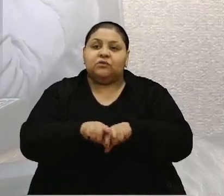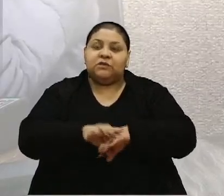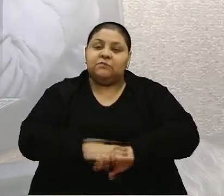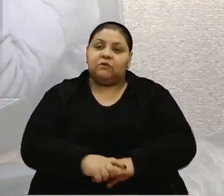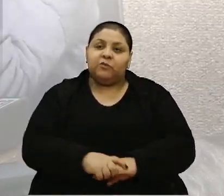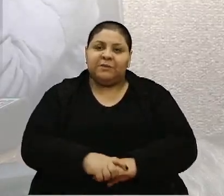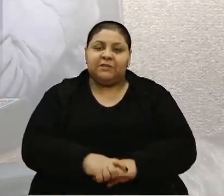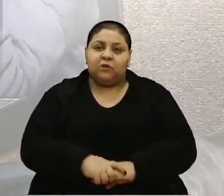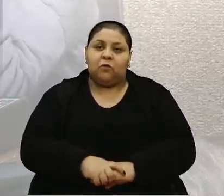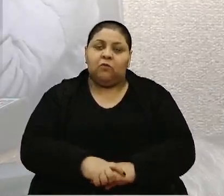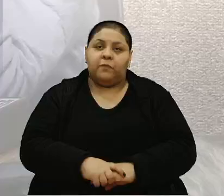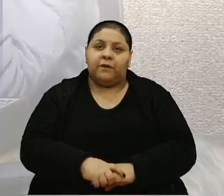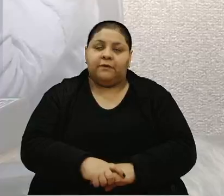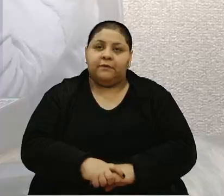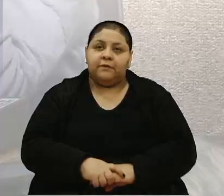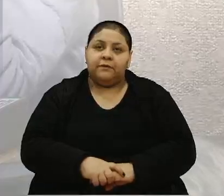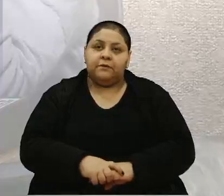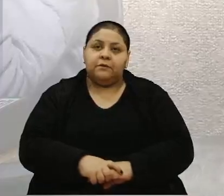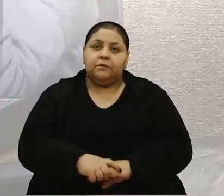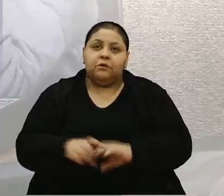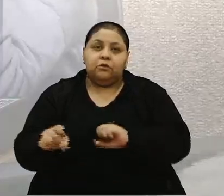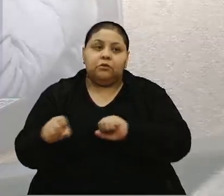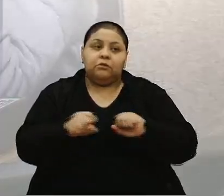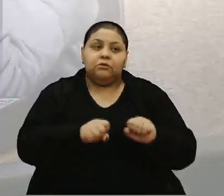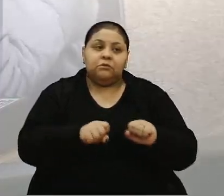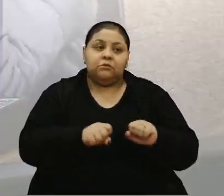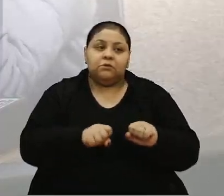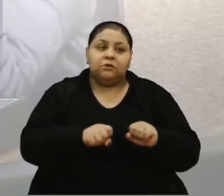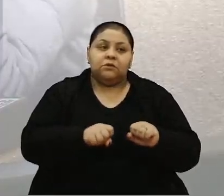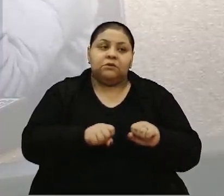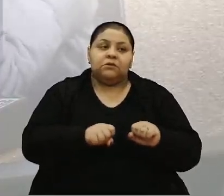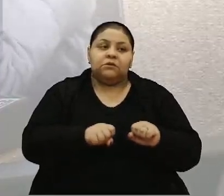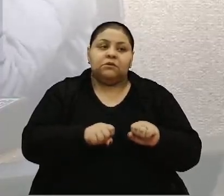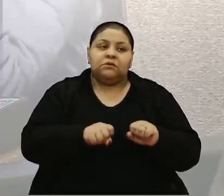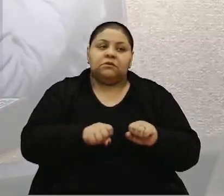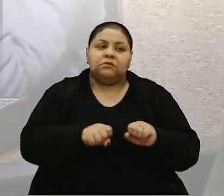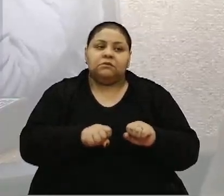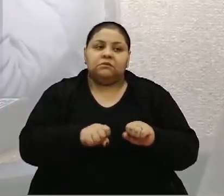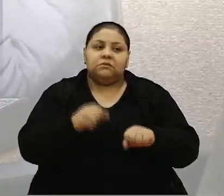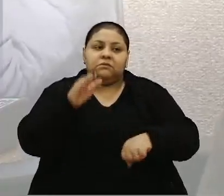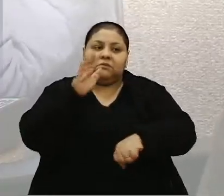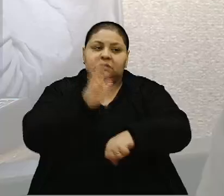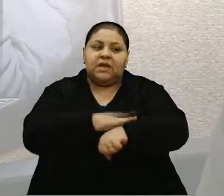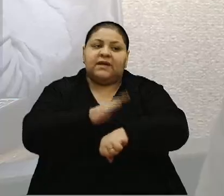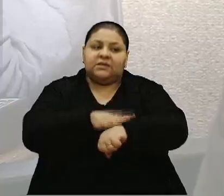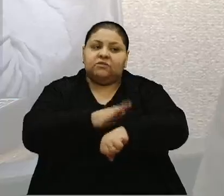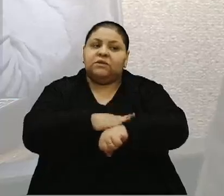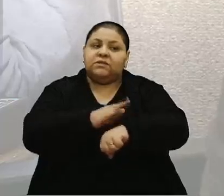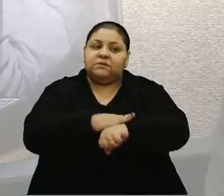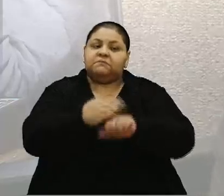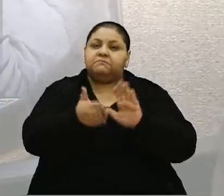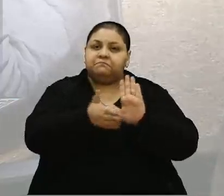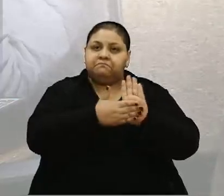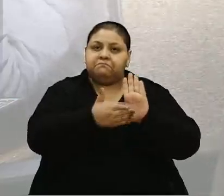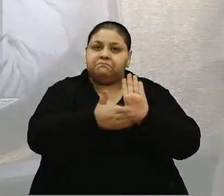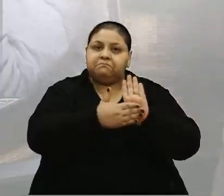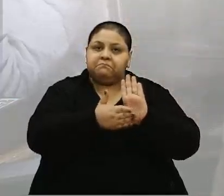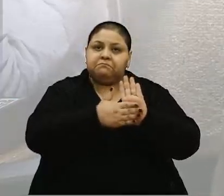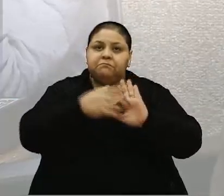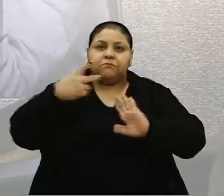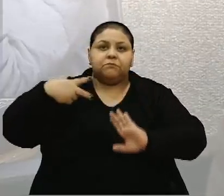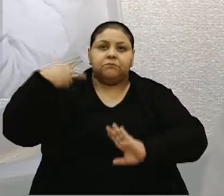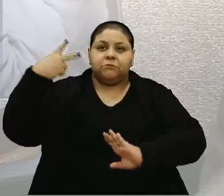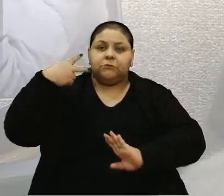Me sinto triste de não poder acompanhar neste momento a proposta do meu colega vereador